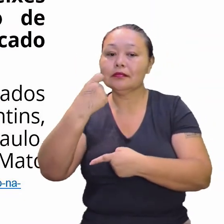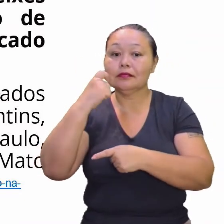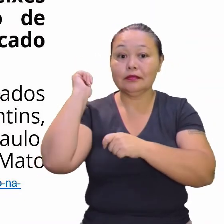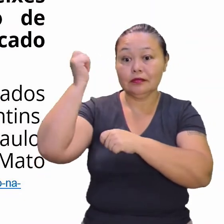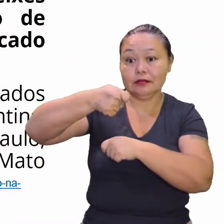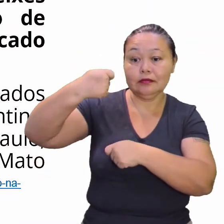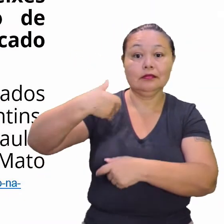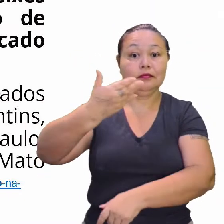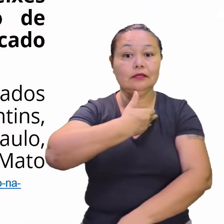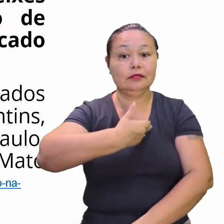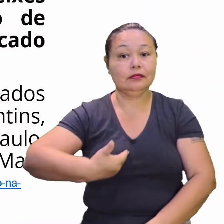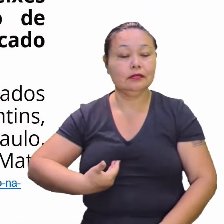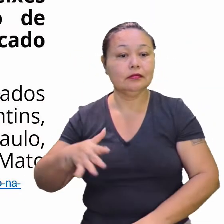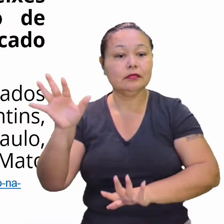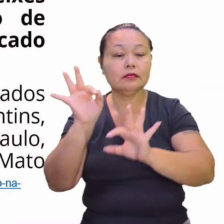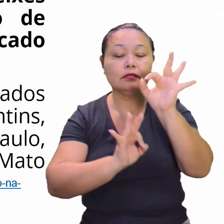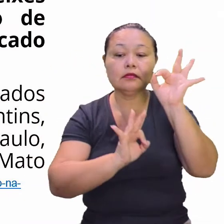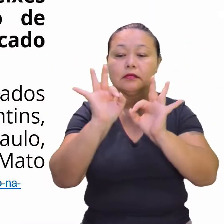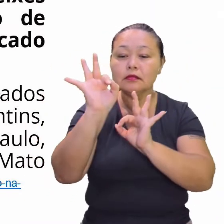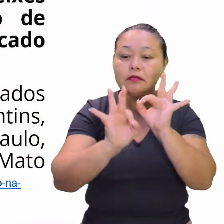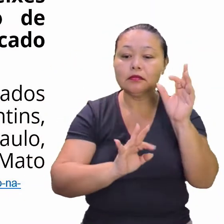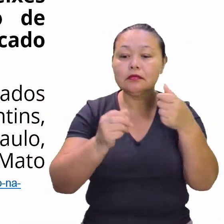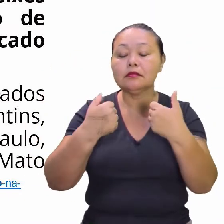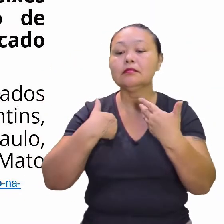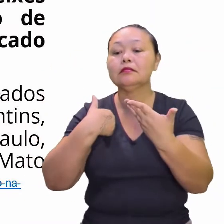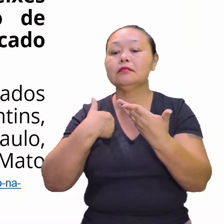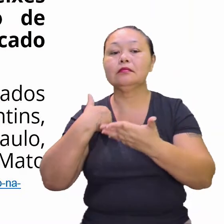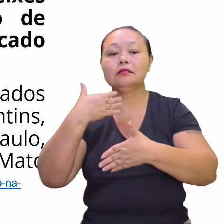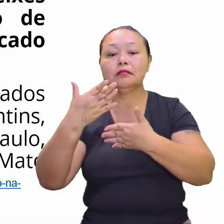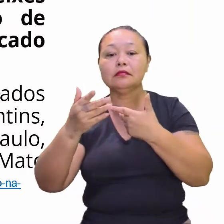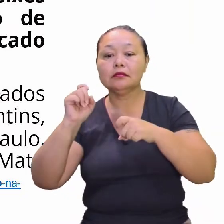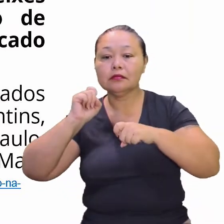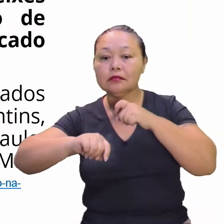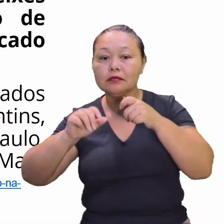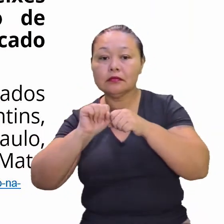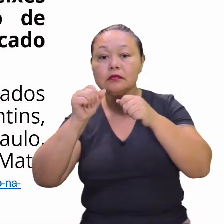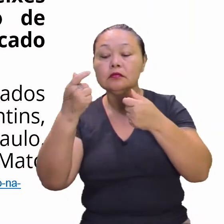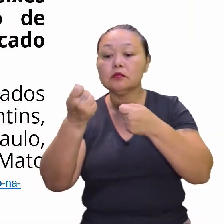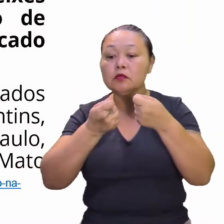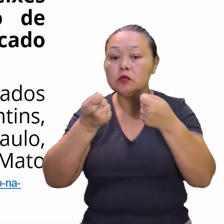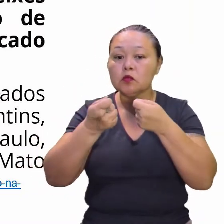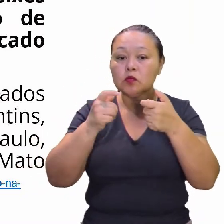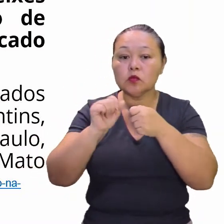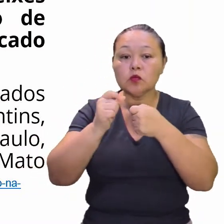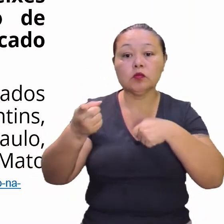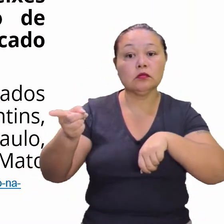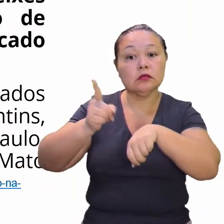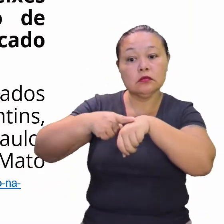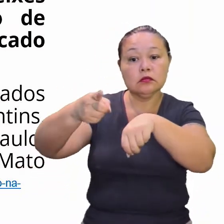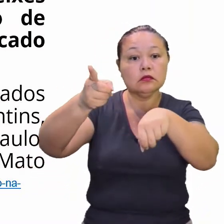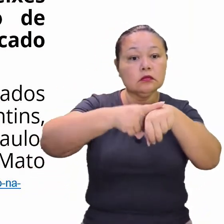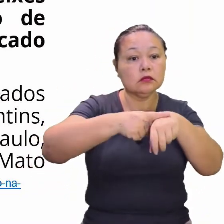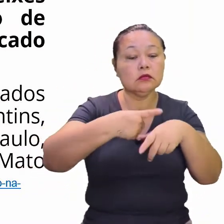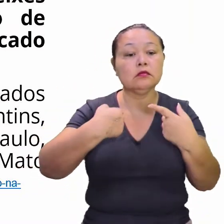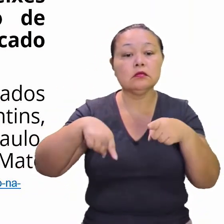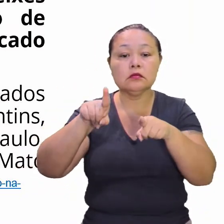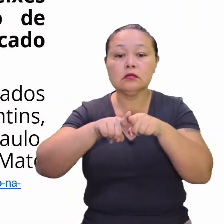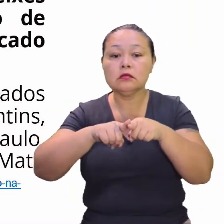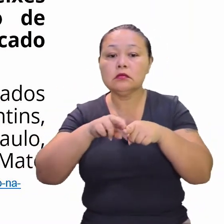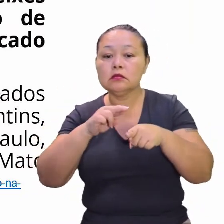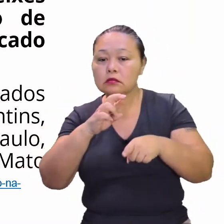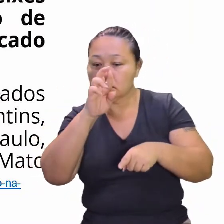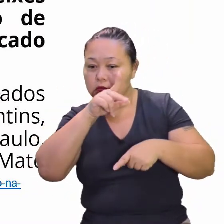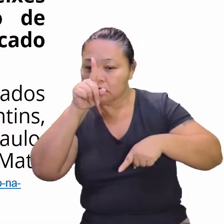focou nas ações de organização do sistema produtivo, de controle das doenças parasitárias e na inspeção